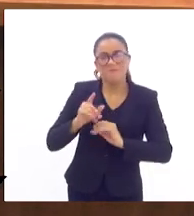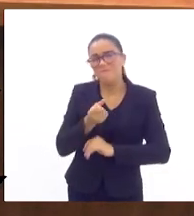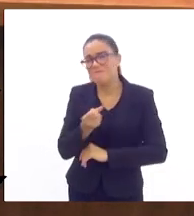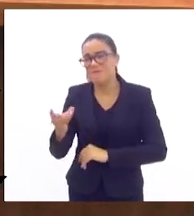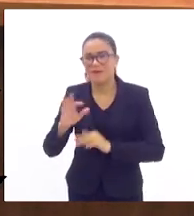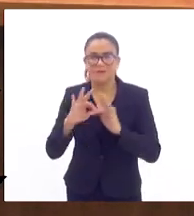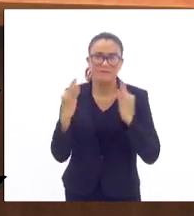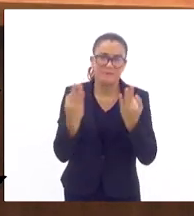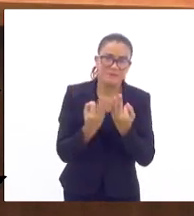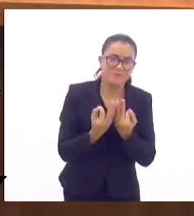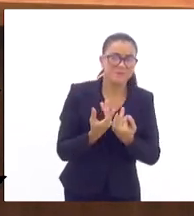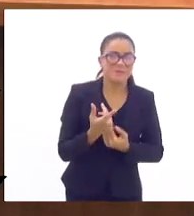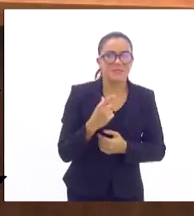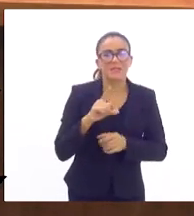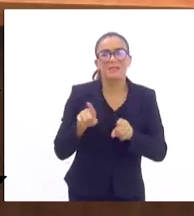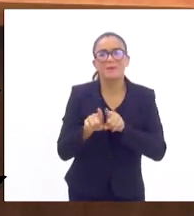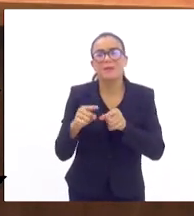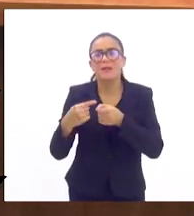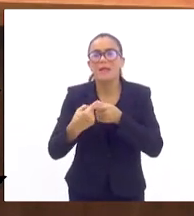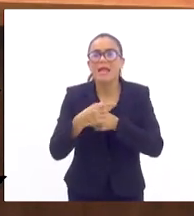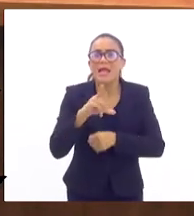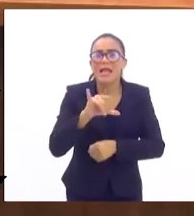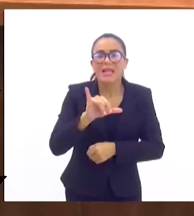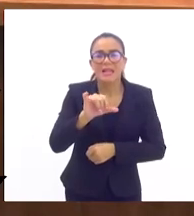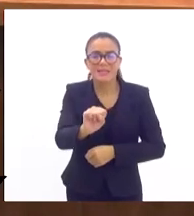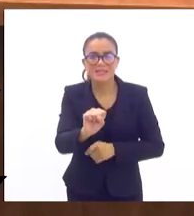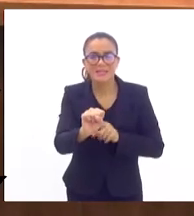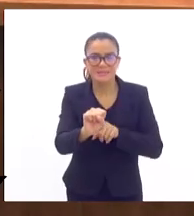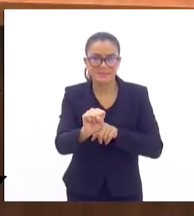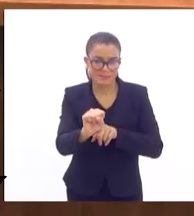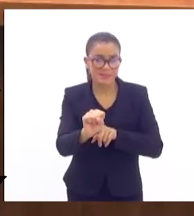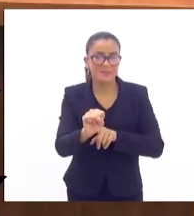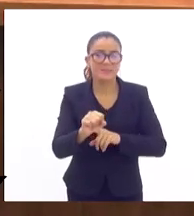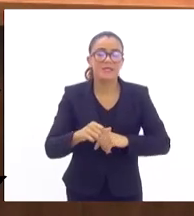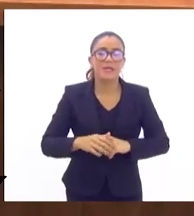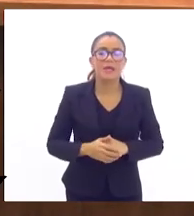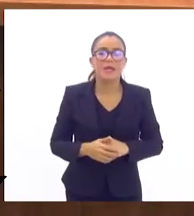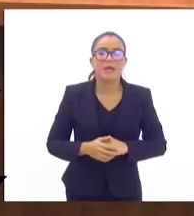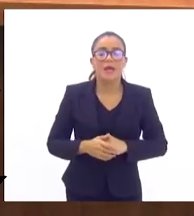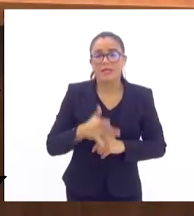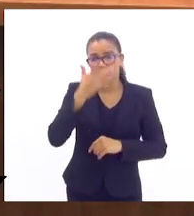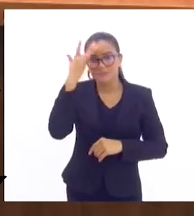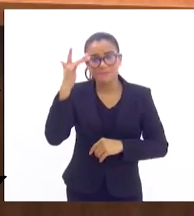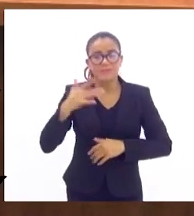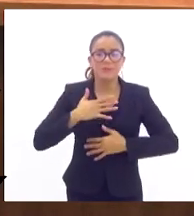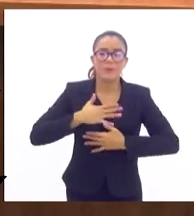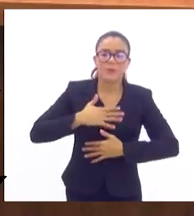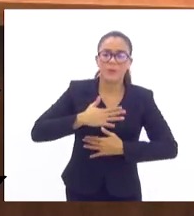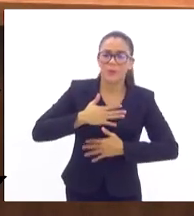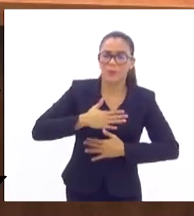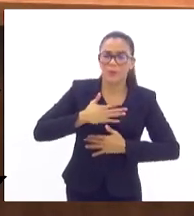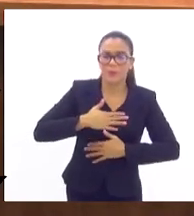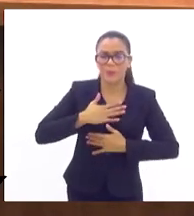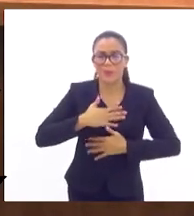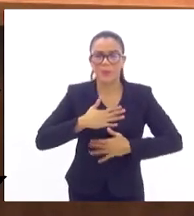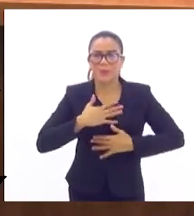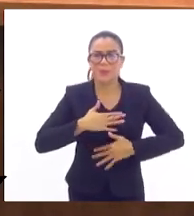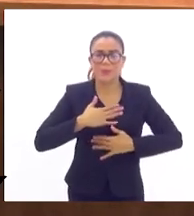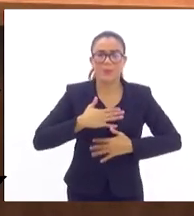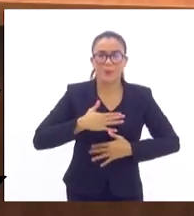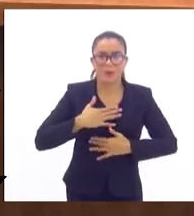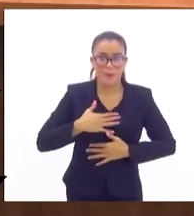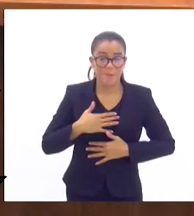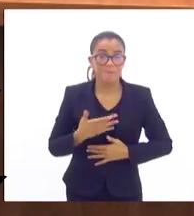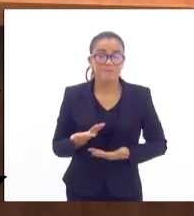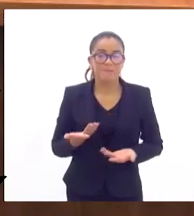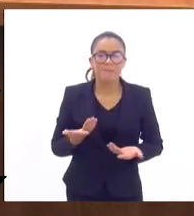exemplo, Leeds, distrito de Leeds. Então, as pessoas iam tomar banho, as pessoas, quem fizer o tratamento